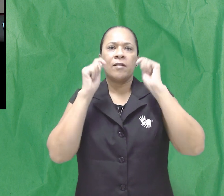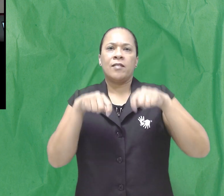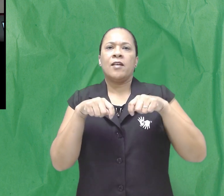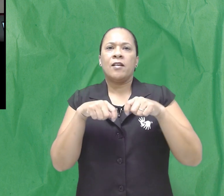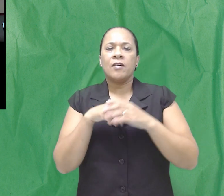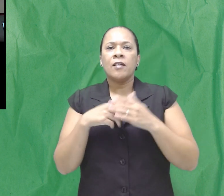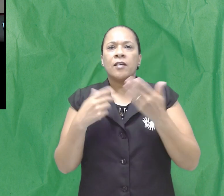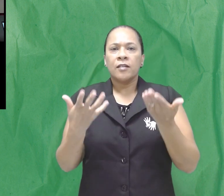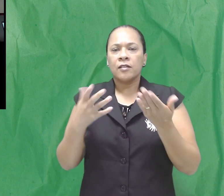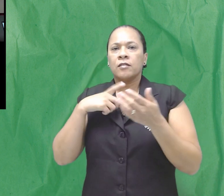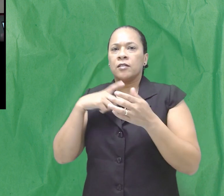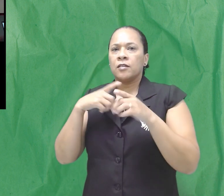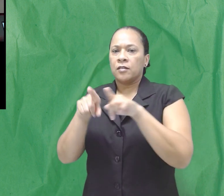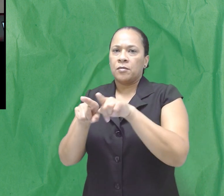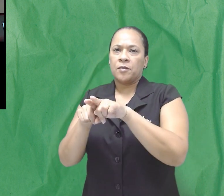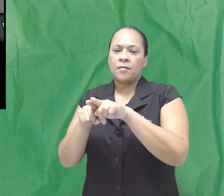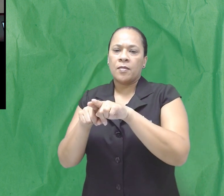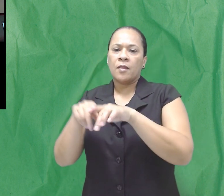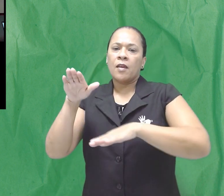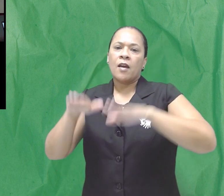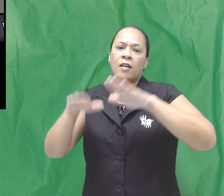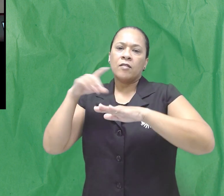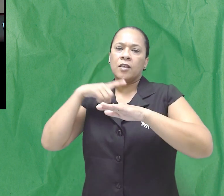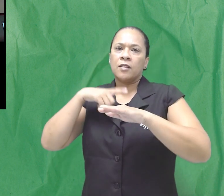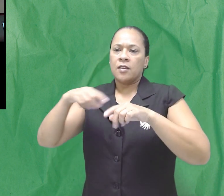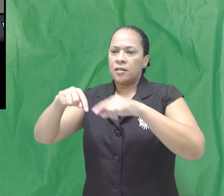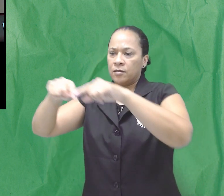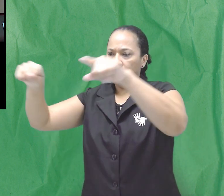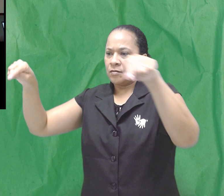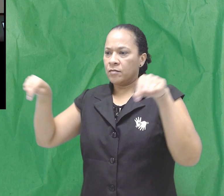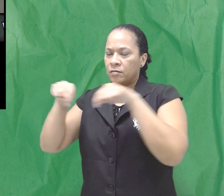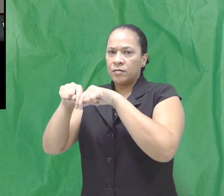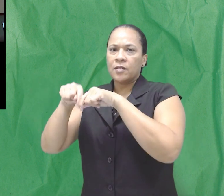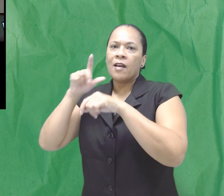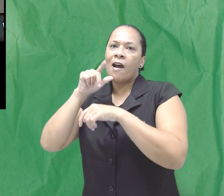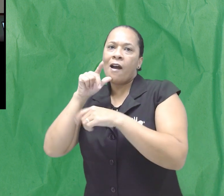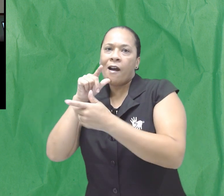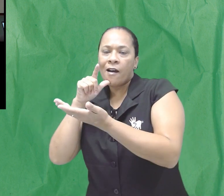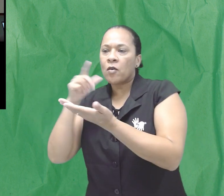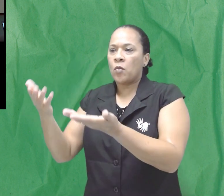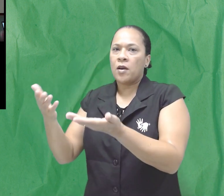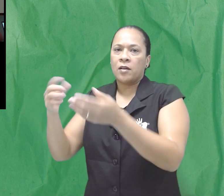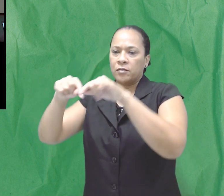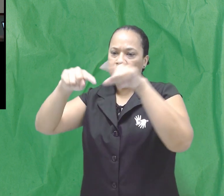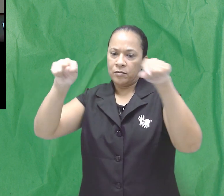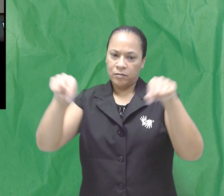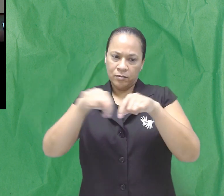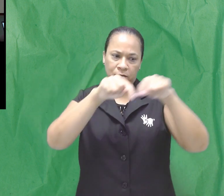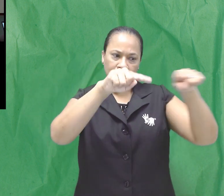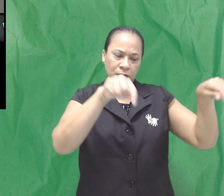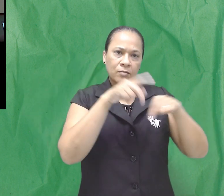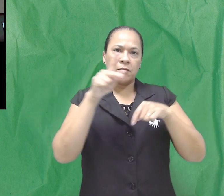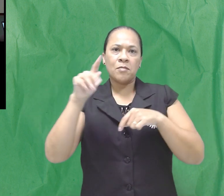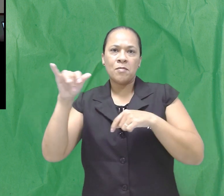de pontos de água, né? Como, por exemplo, em pias, né? Pontos também para